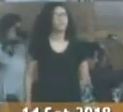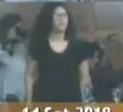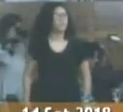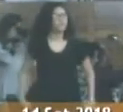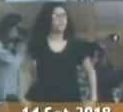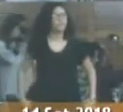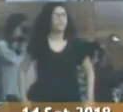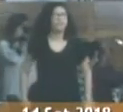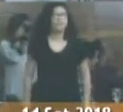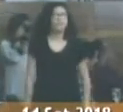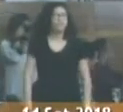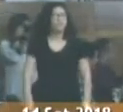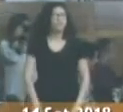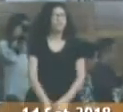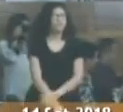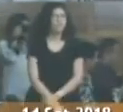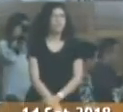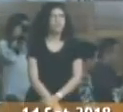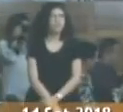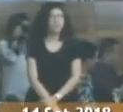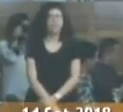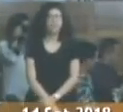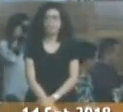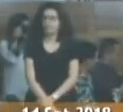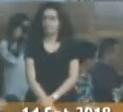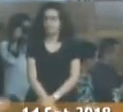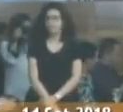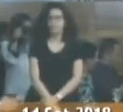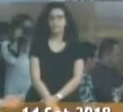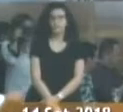nossa apresentação, tá? Falando